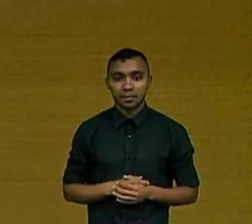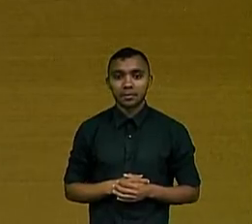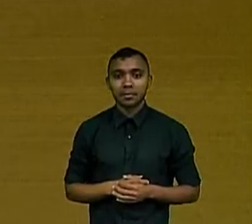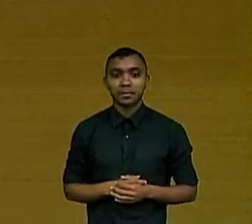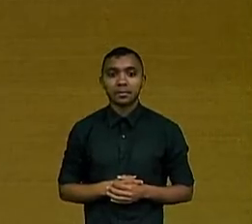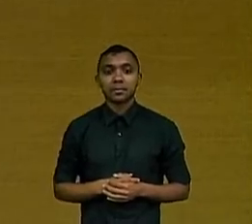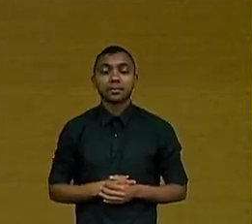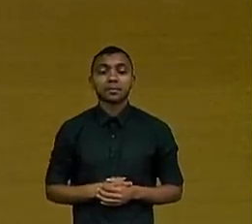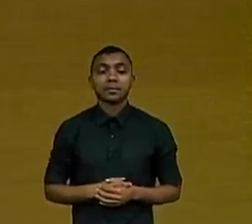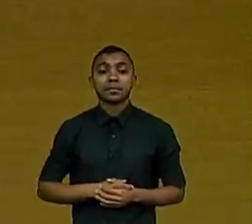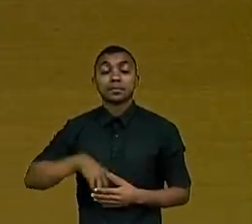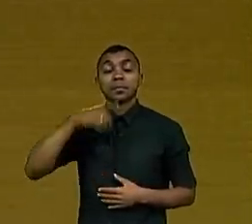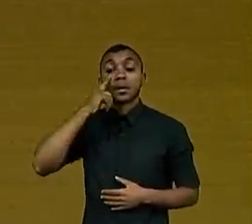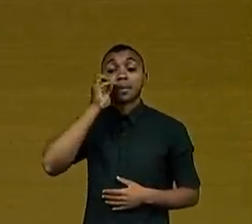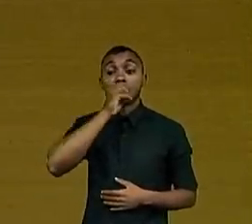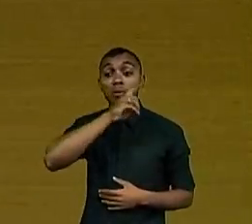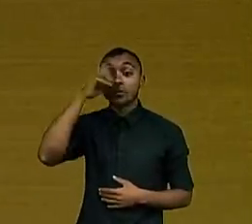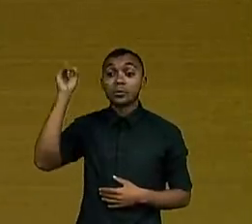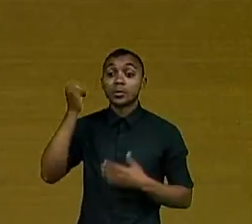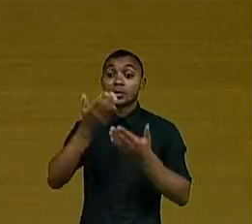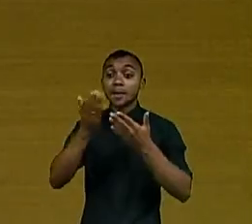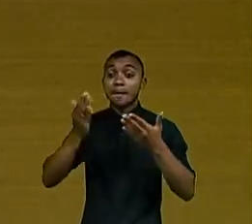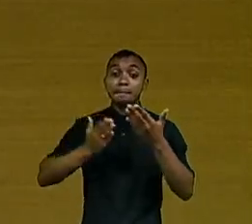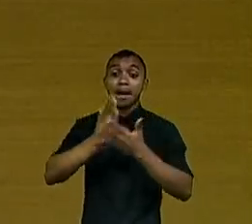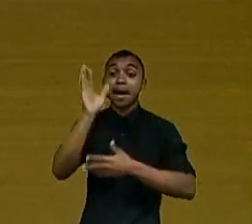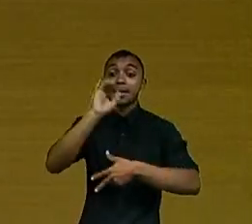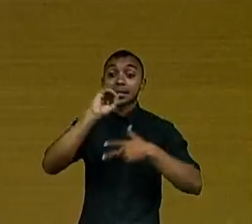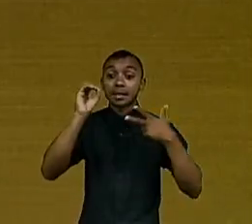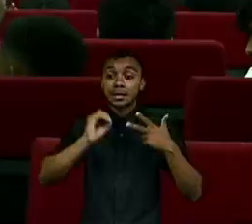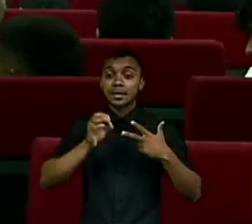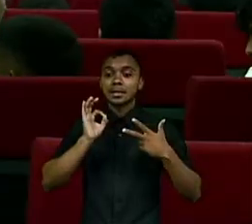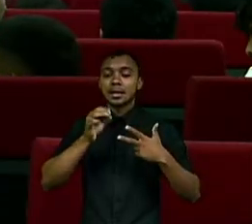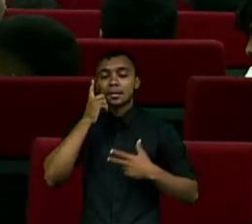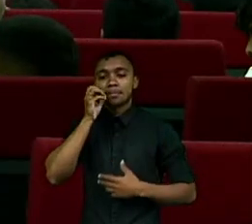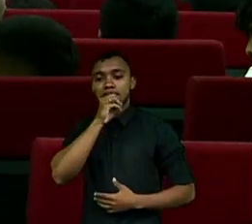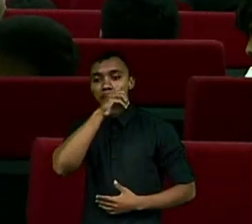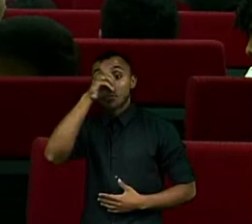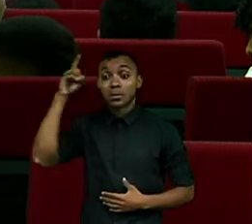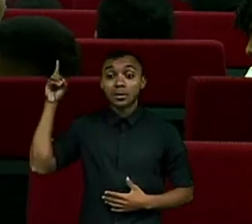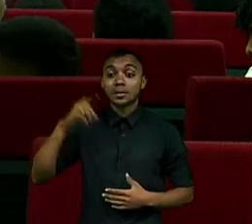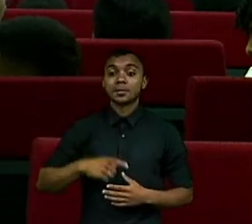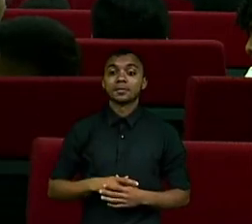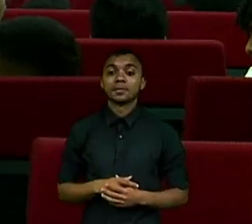mas eu quero Bom dia de quem vai passar no ENEM quem vai passar na UECE Bom dia